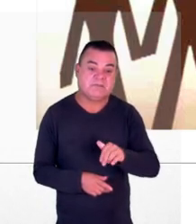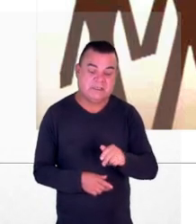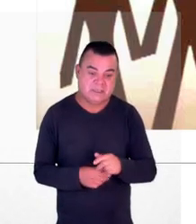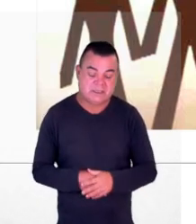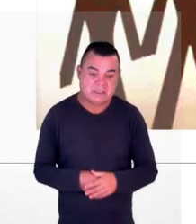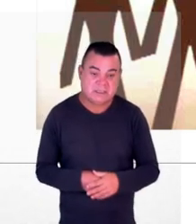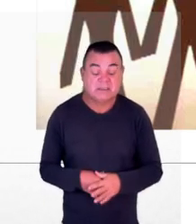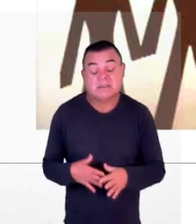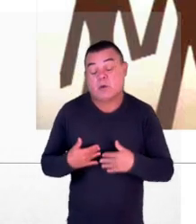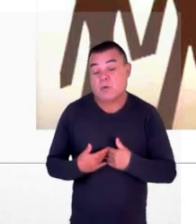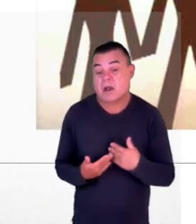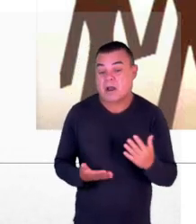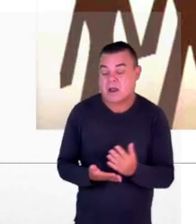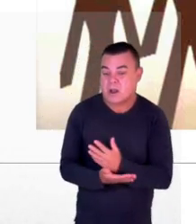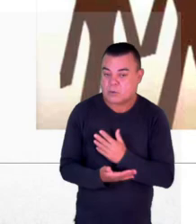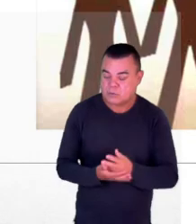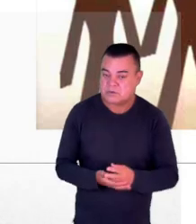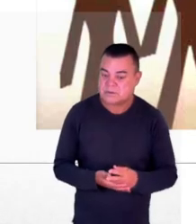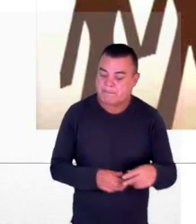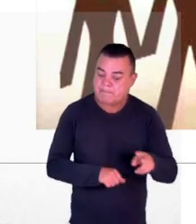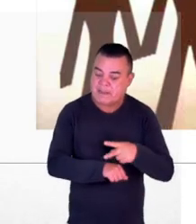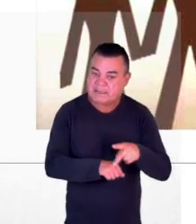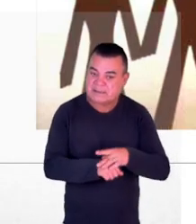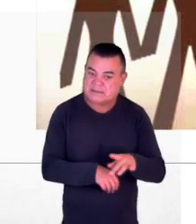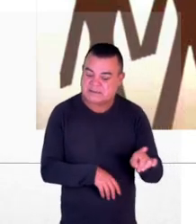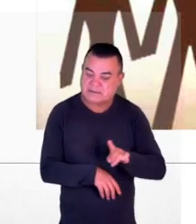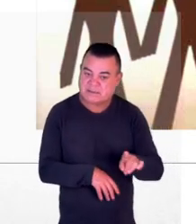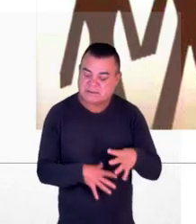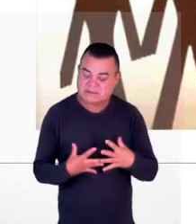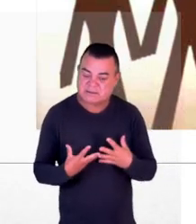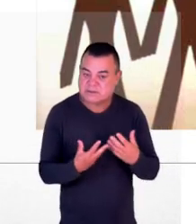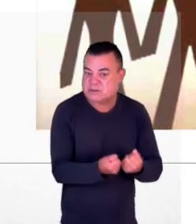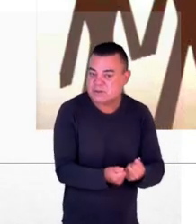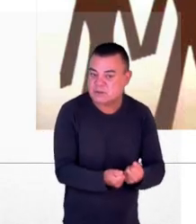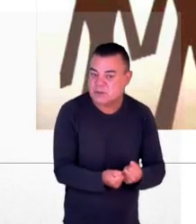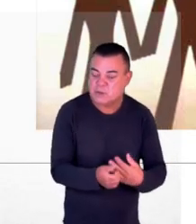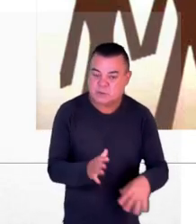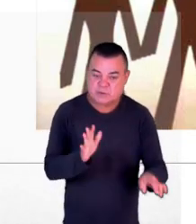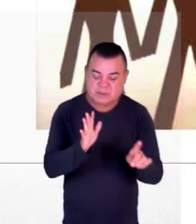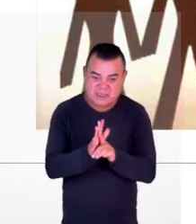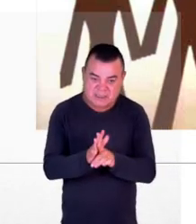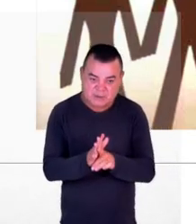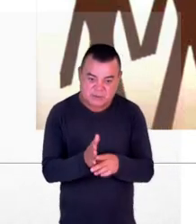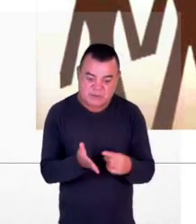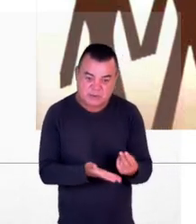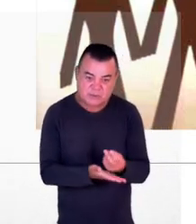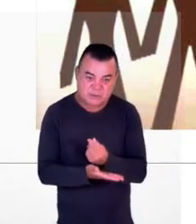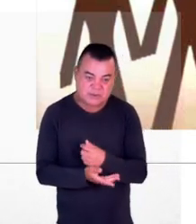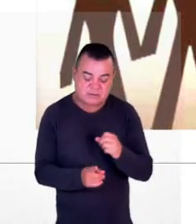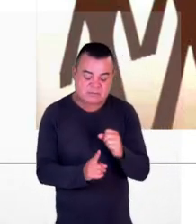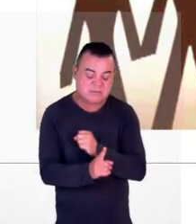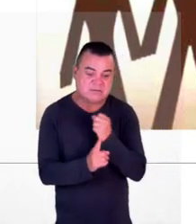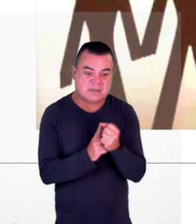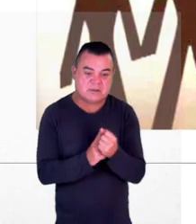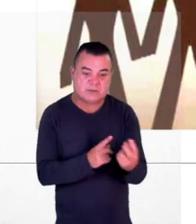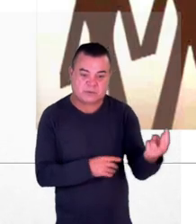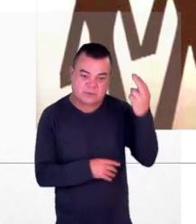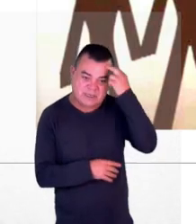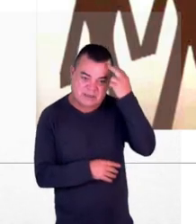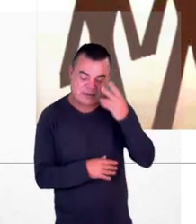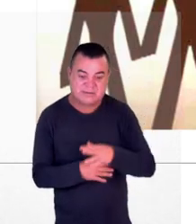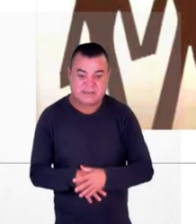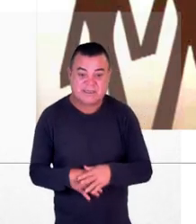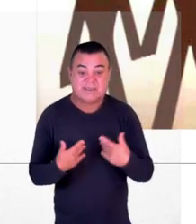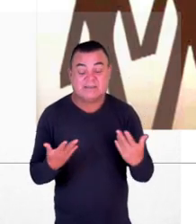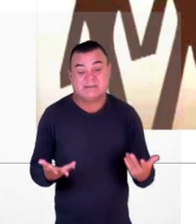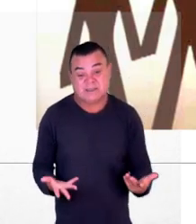países não todo o bloco eles não admitiam os direitos econômicos sociais e culturais então a doutrina cresceu muito relativamente